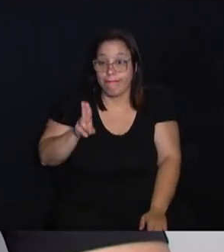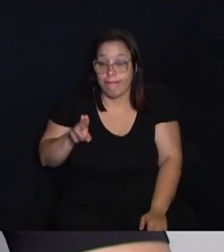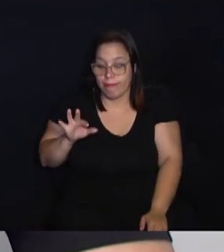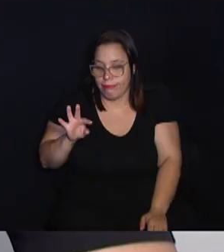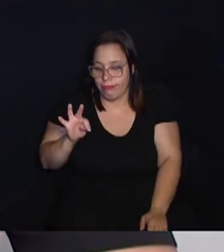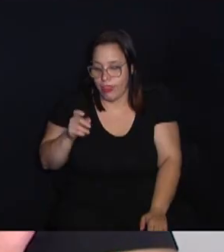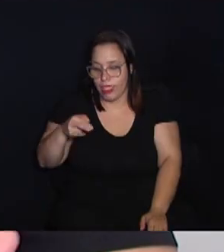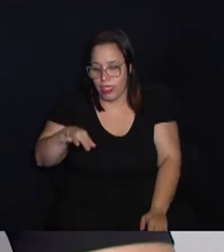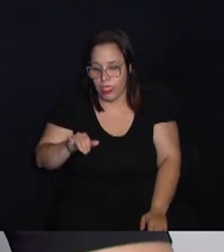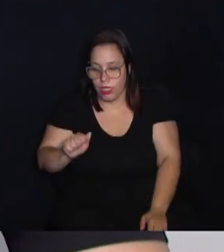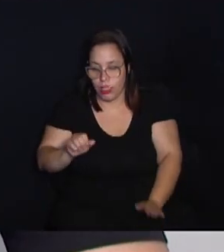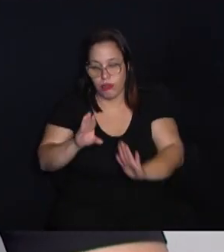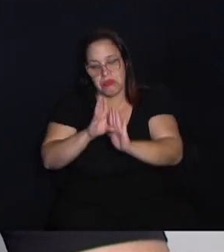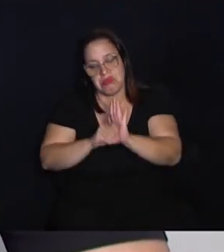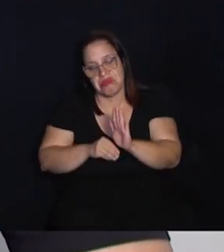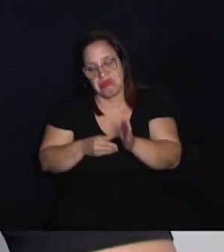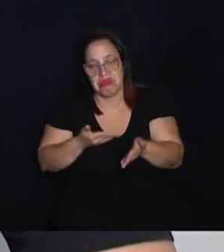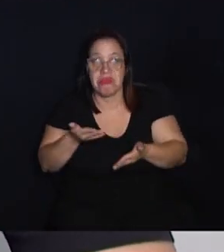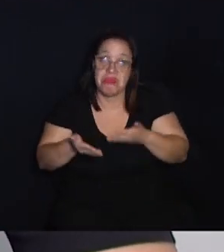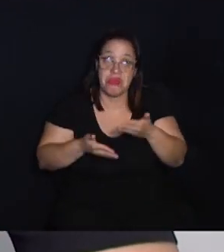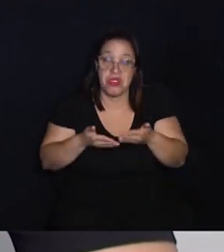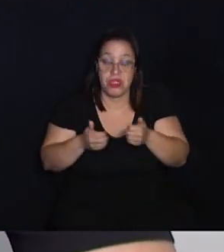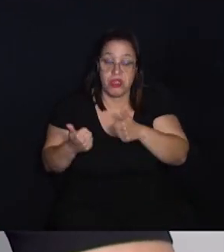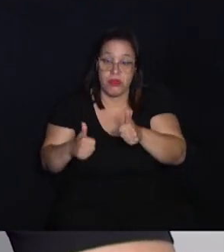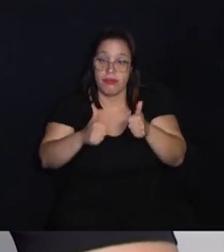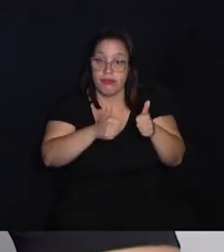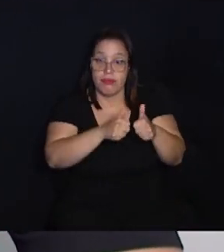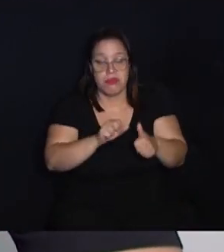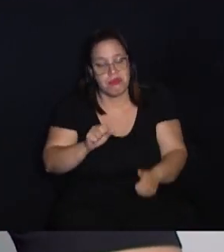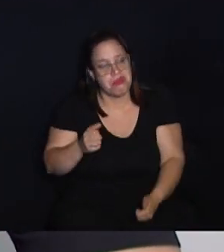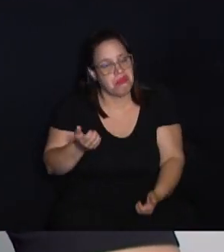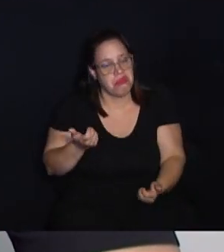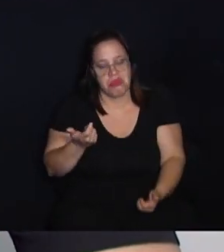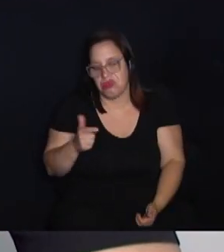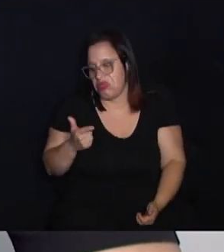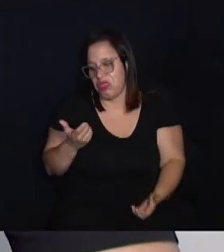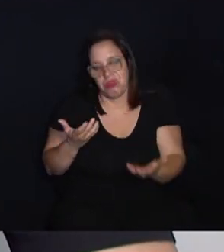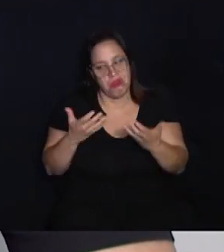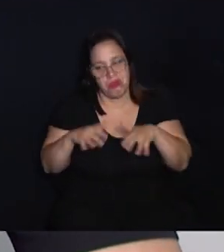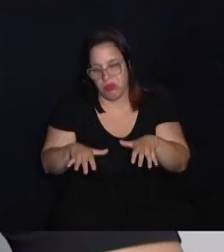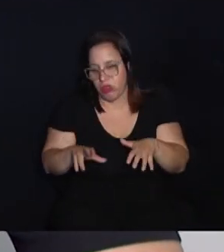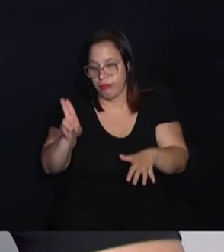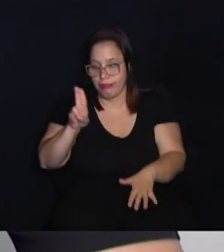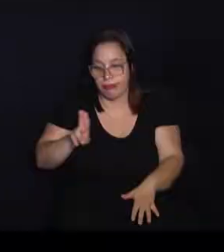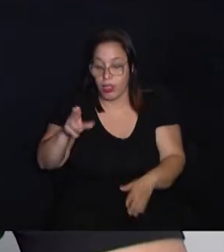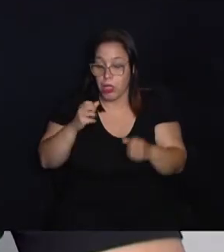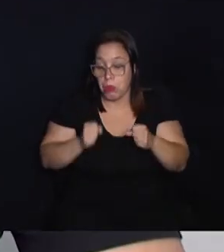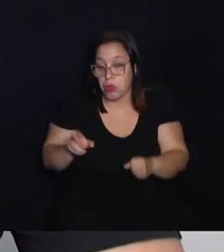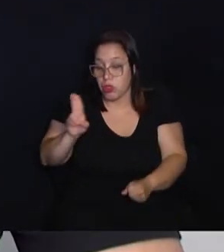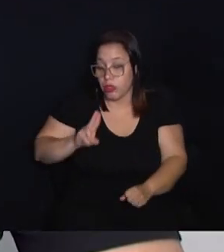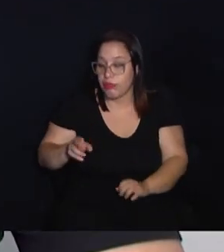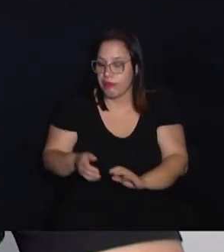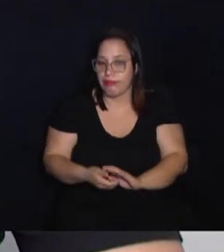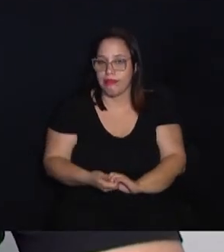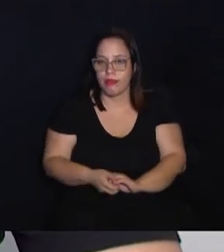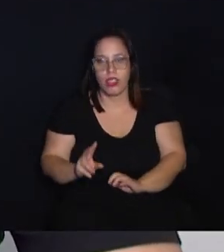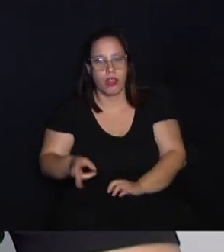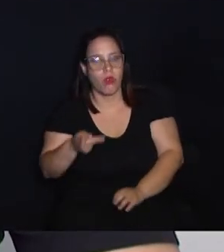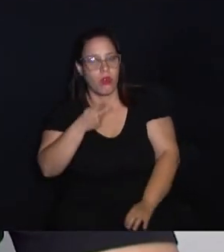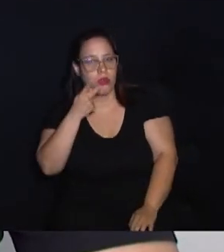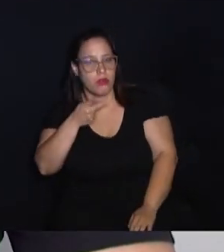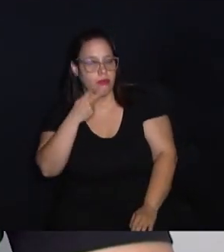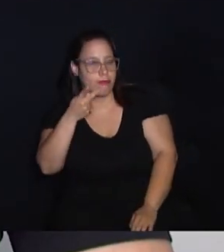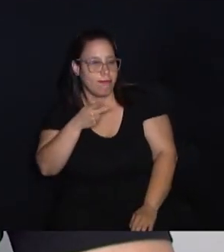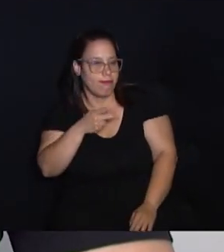se não tem, analisar também o que está sendo utilizado ou o que não está sendo utilizado, mas que você pode utilizar. Eu sempre falo que a empresa ela tem que